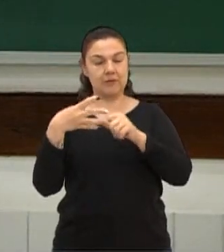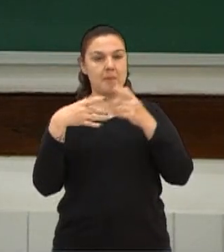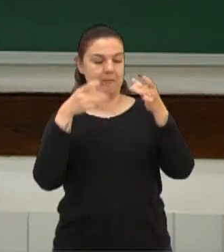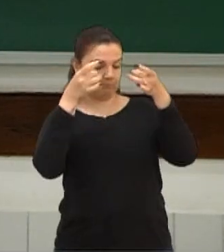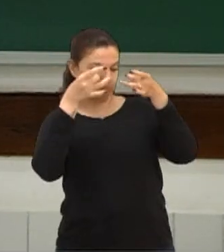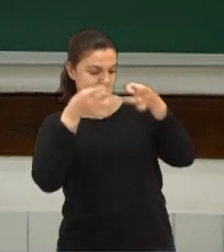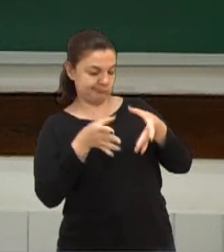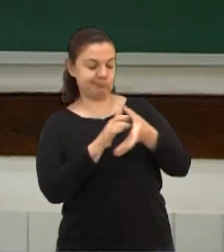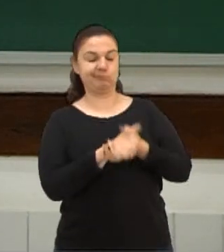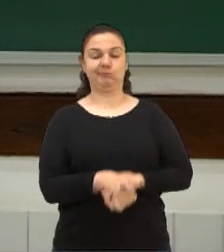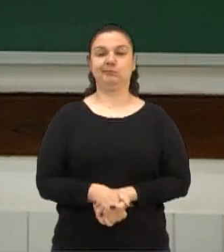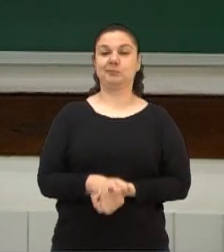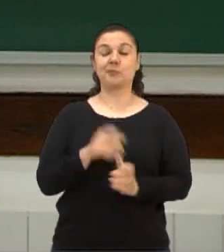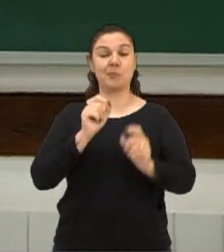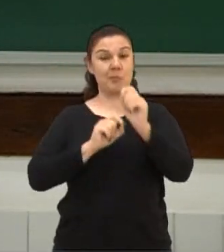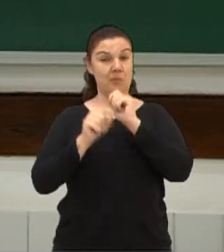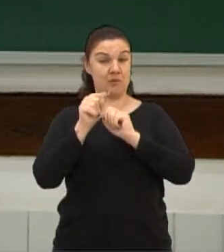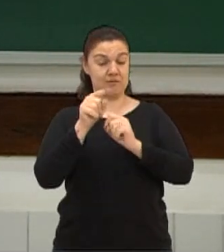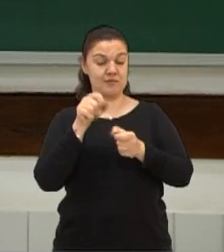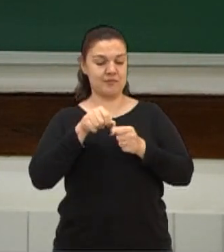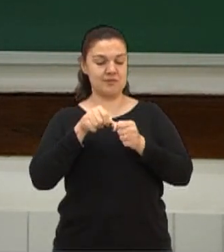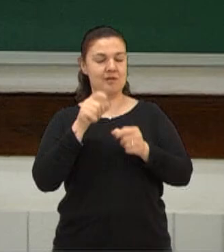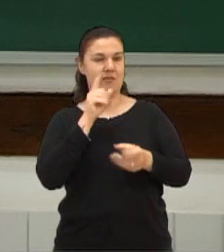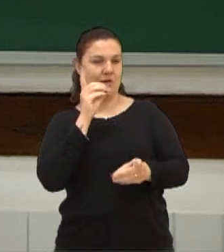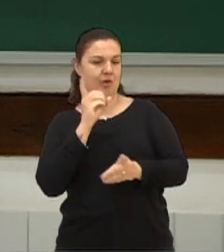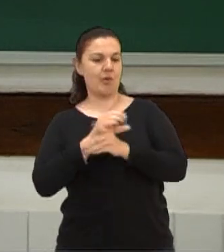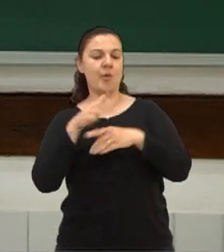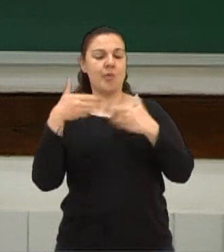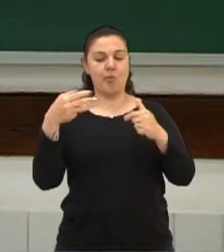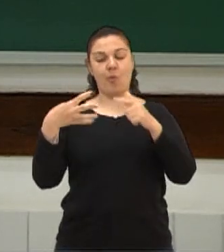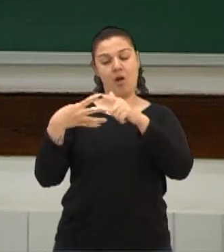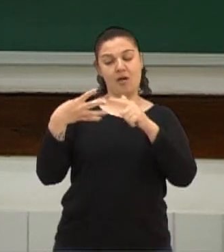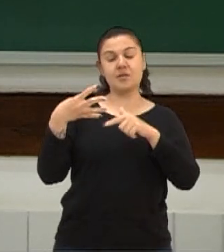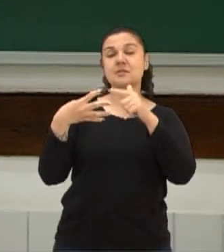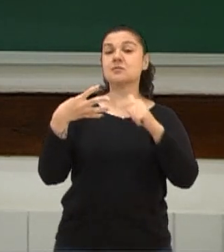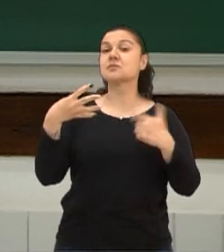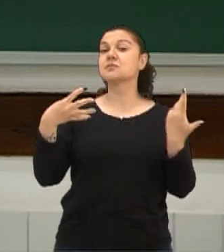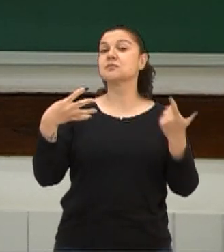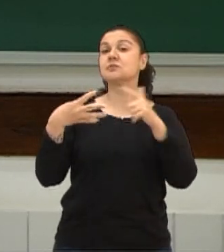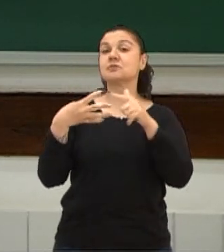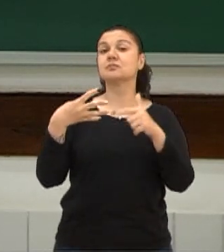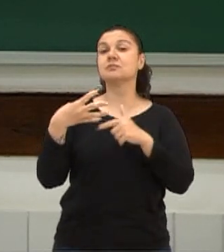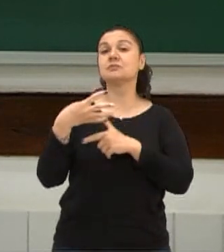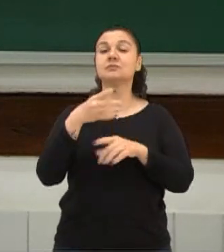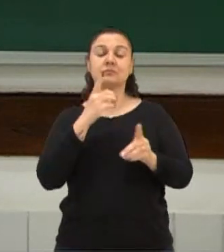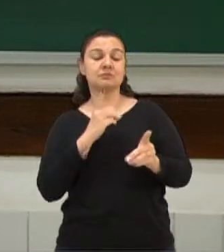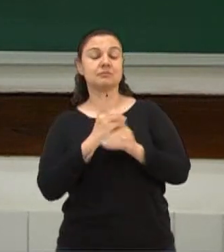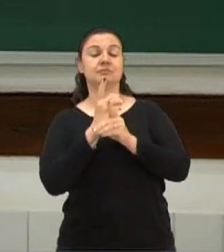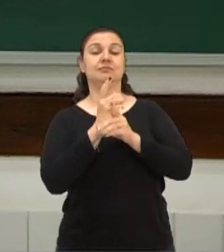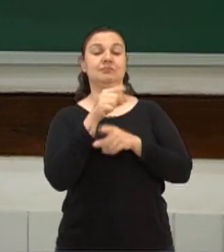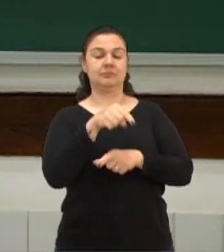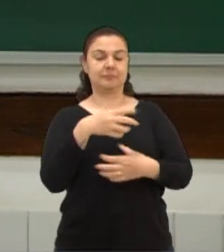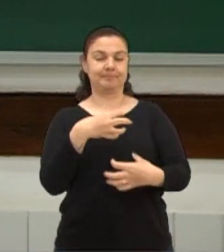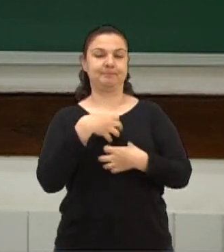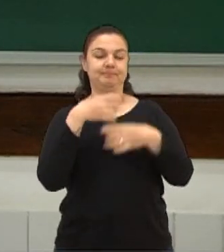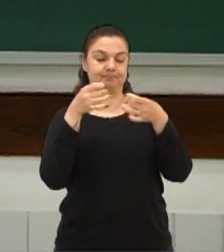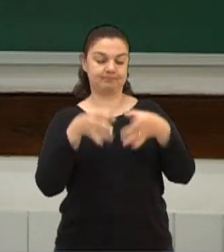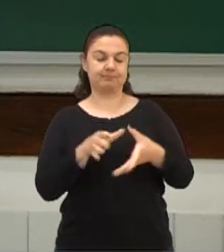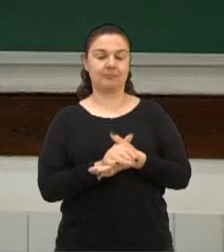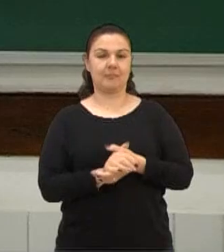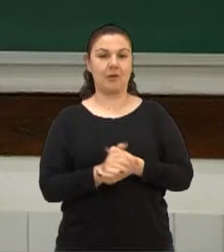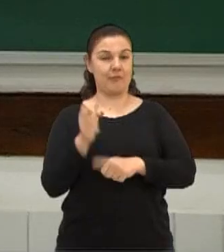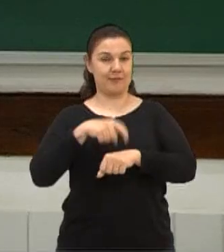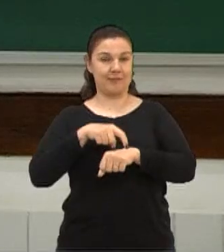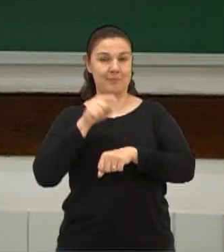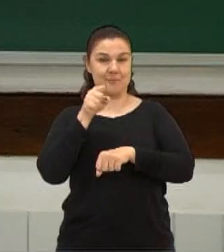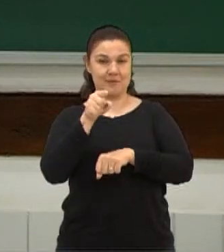de abandono. O que vocês têm que fazer é encontrar em qual verso ou quais versos esse sentimento está expresso. Vou